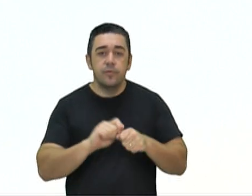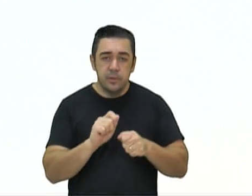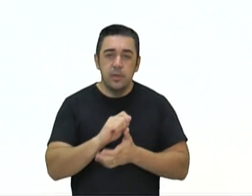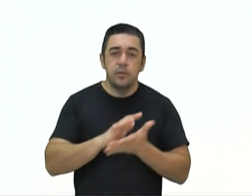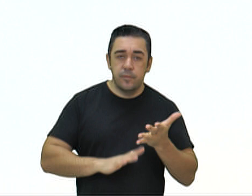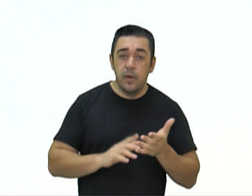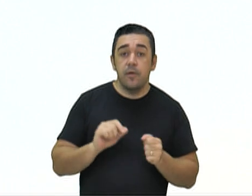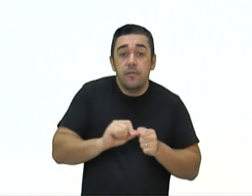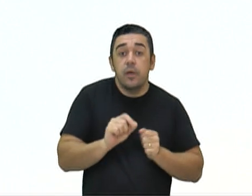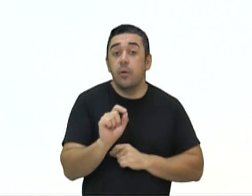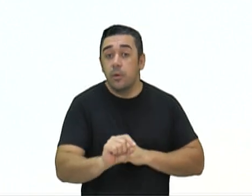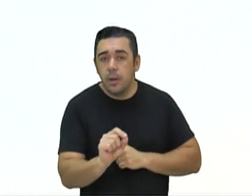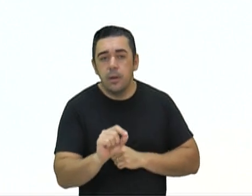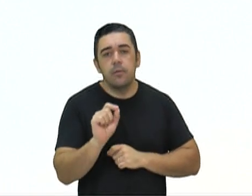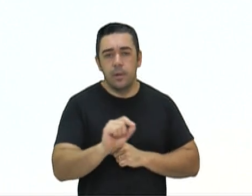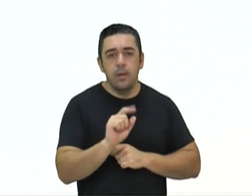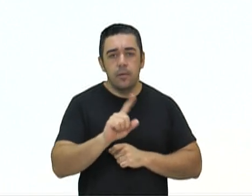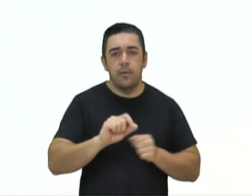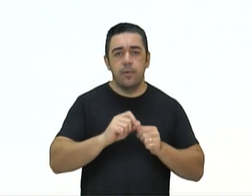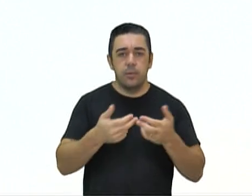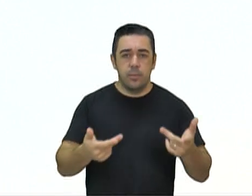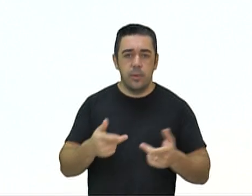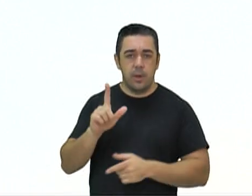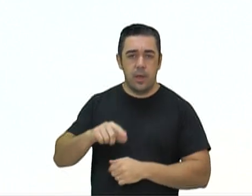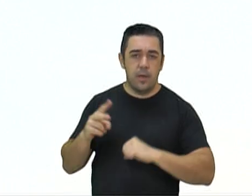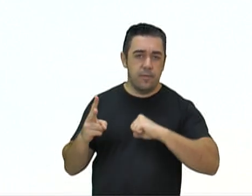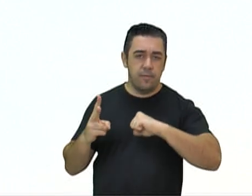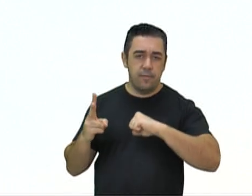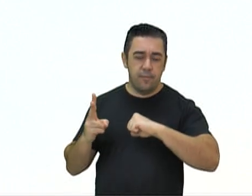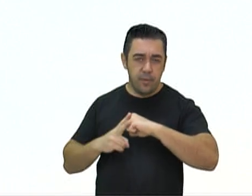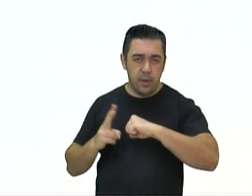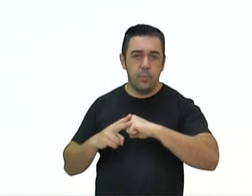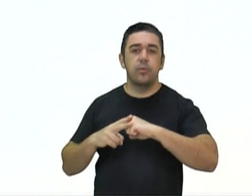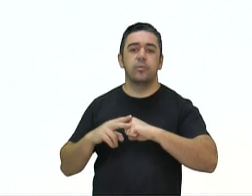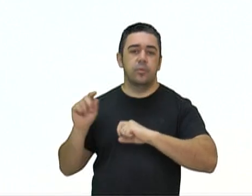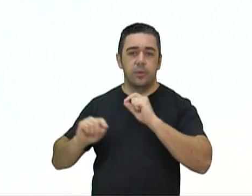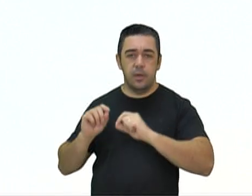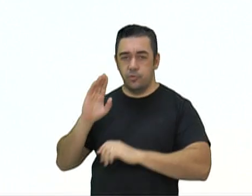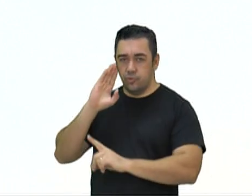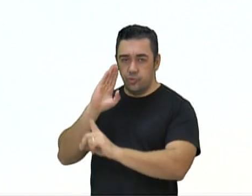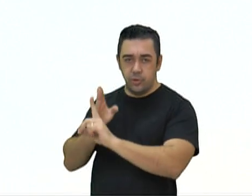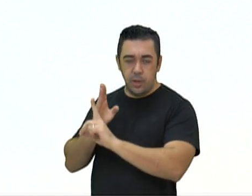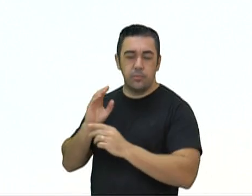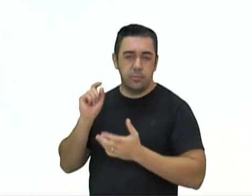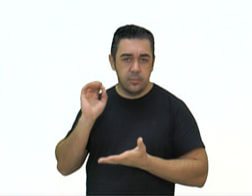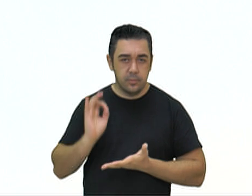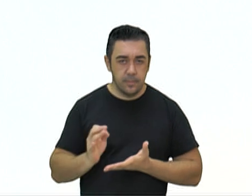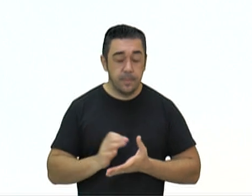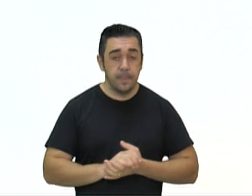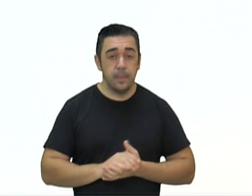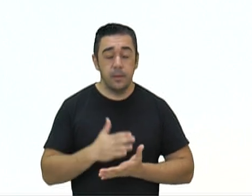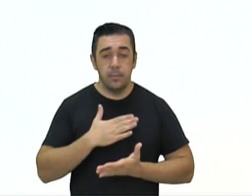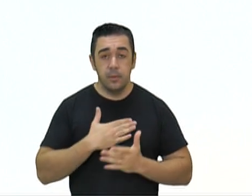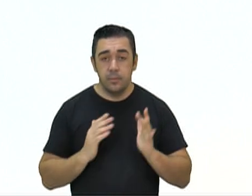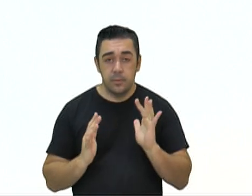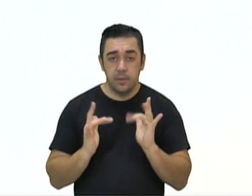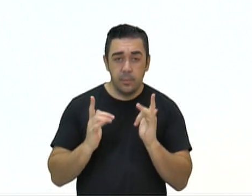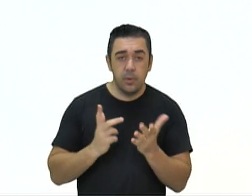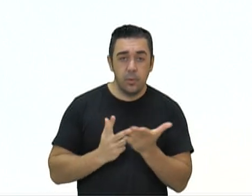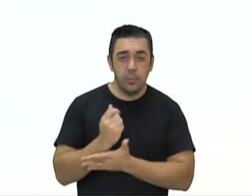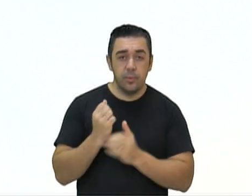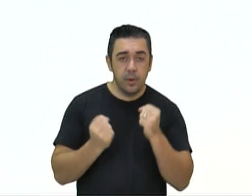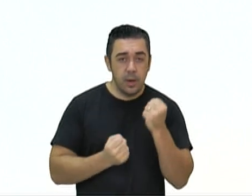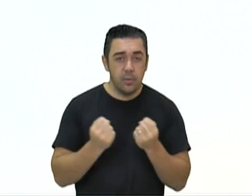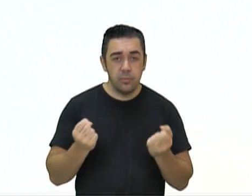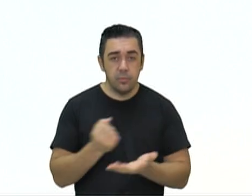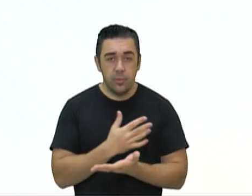Quem faz alguma coisa, então, verbo transitivo direto, né? A lição, objeto direto. E meu namorado comprou um carro